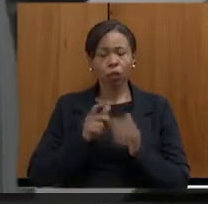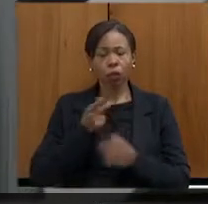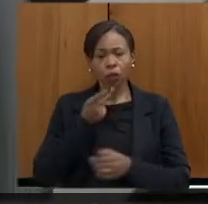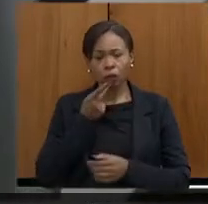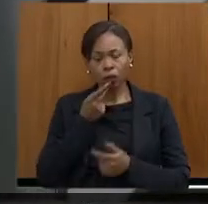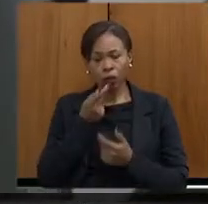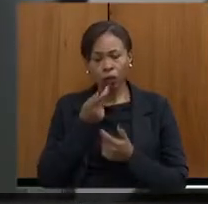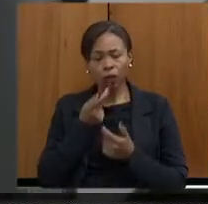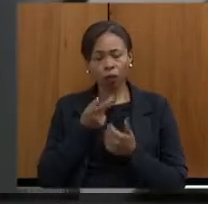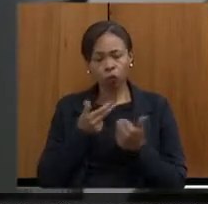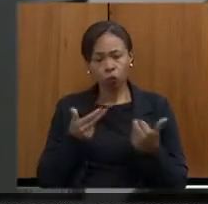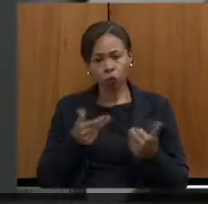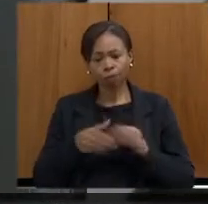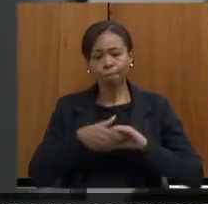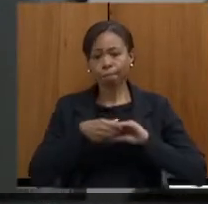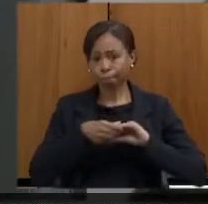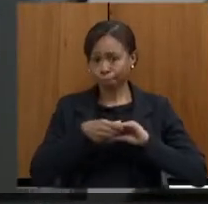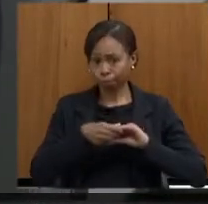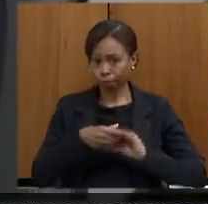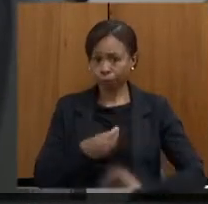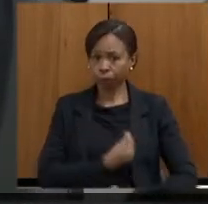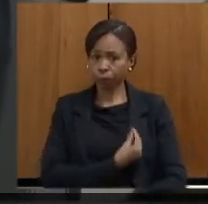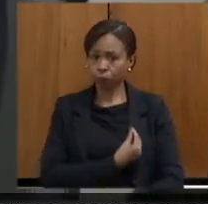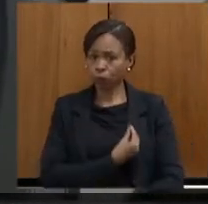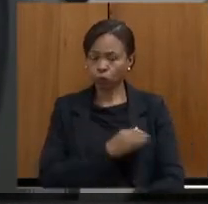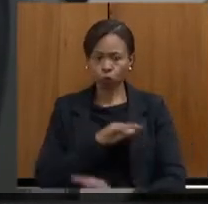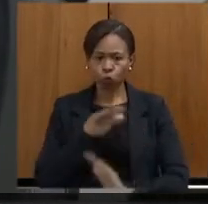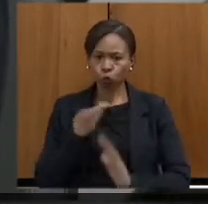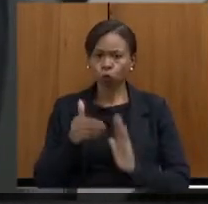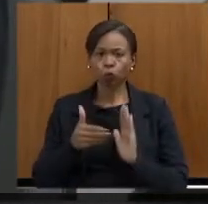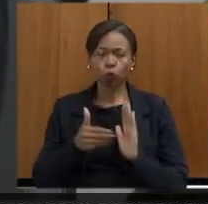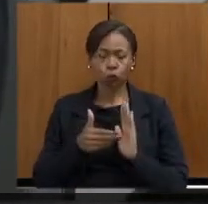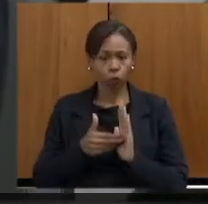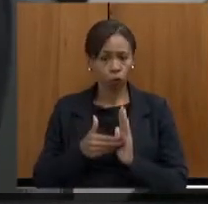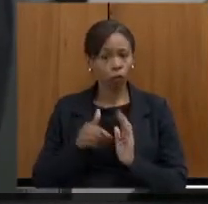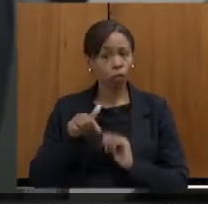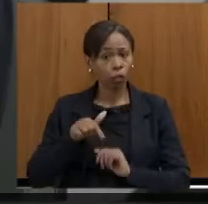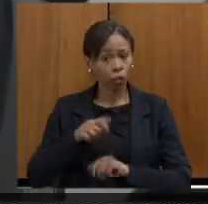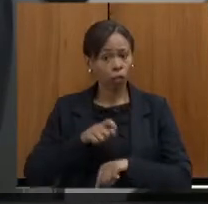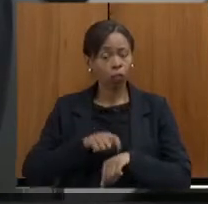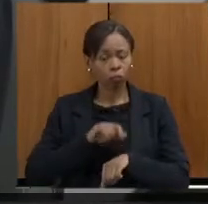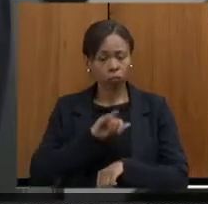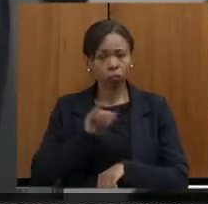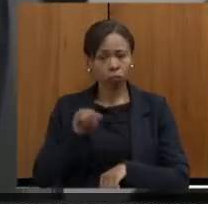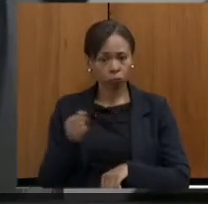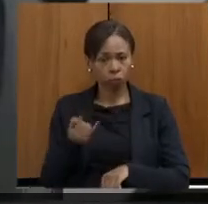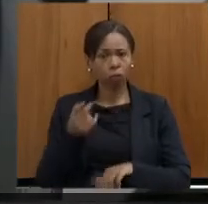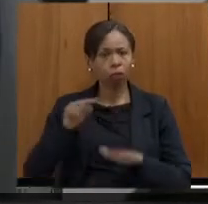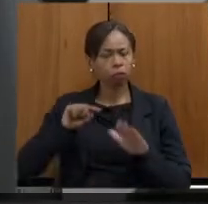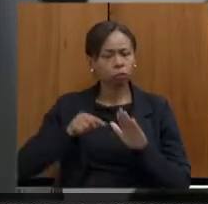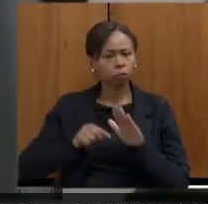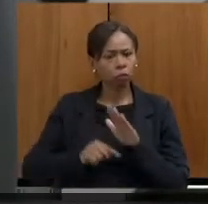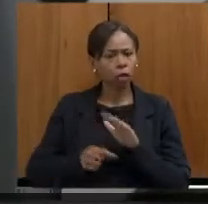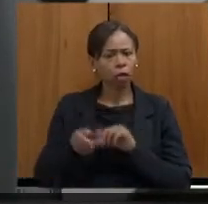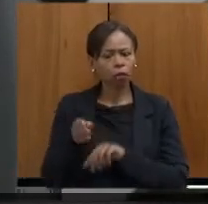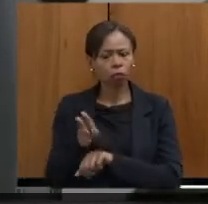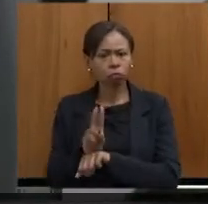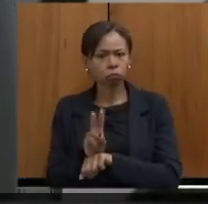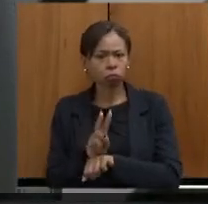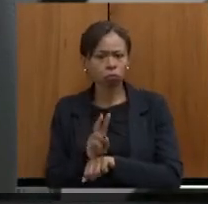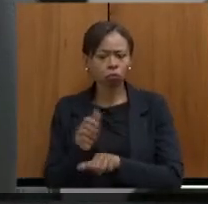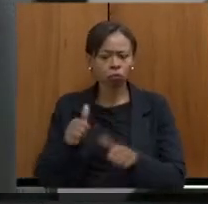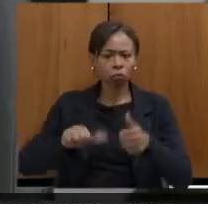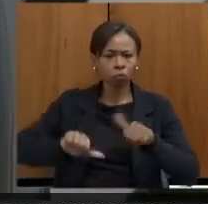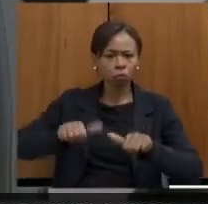a presença de todos, né? Uma oportunidade da Assembleia Fiscaliza da gente aprofundar a análise sobre a oferta da